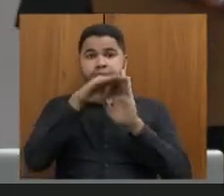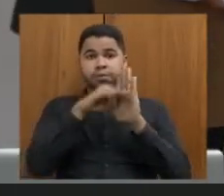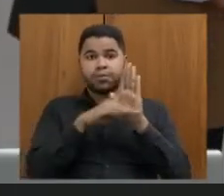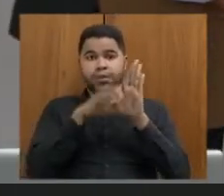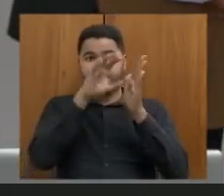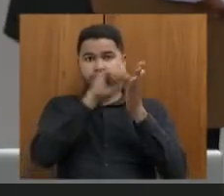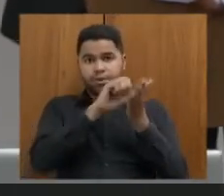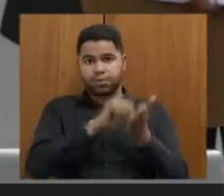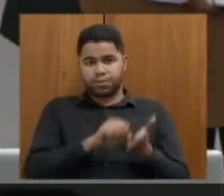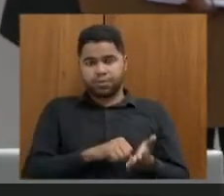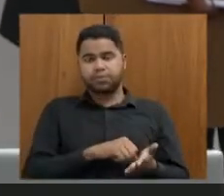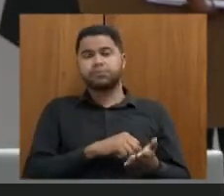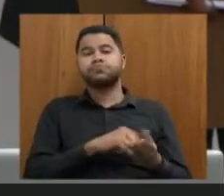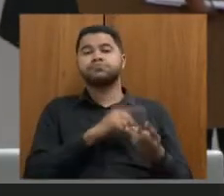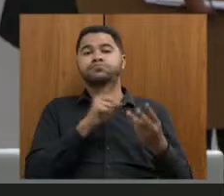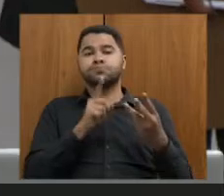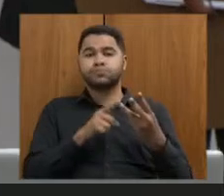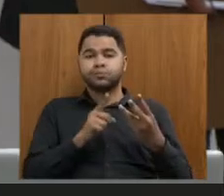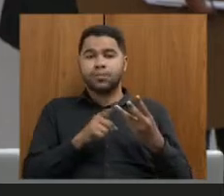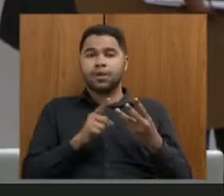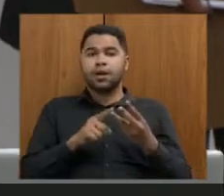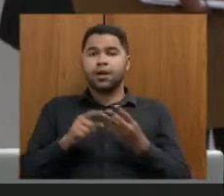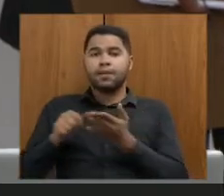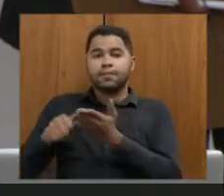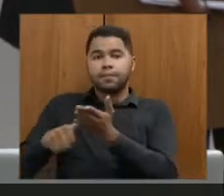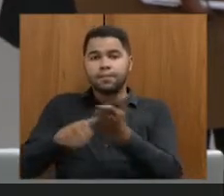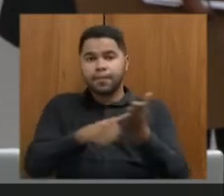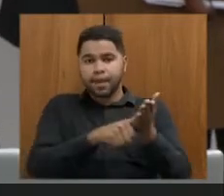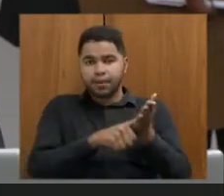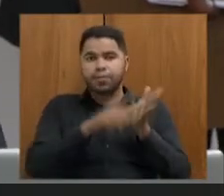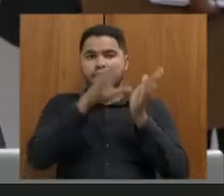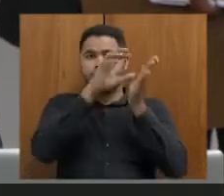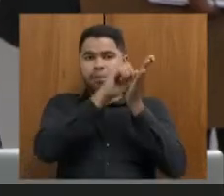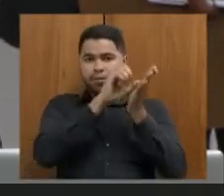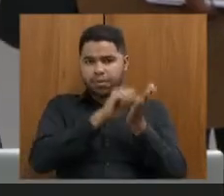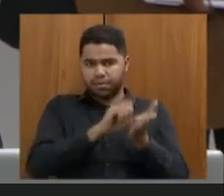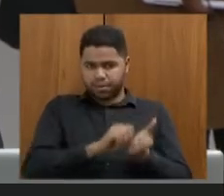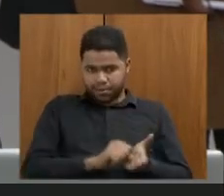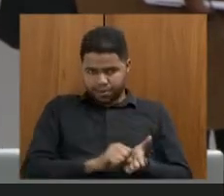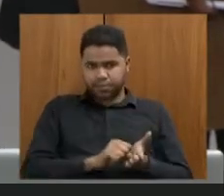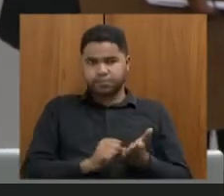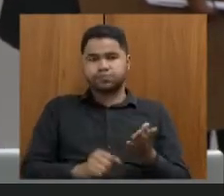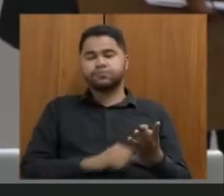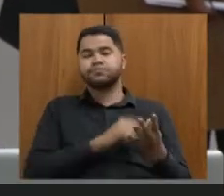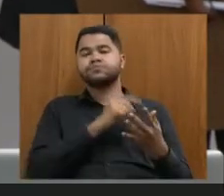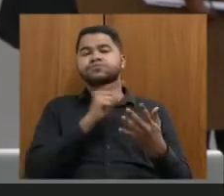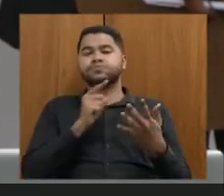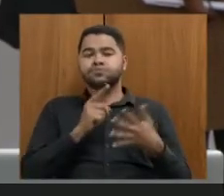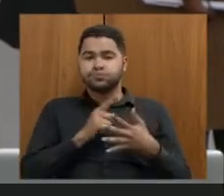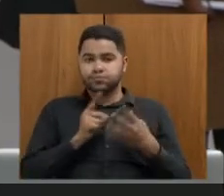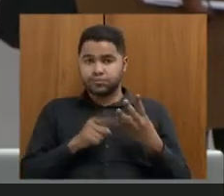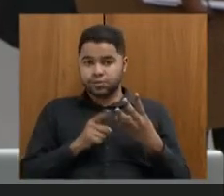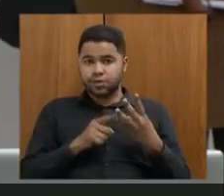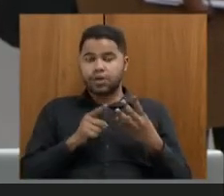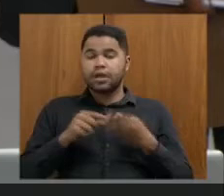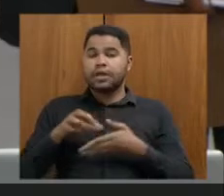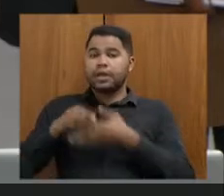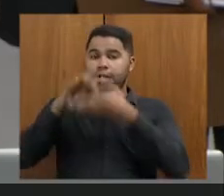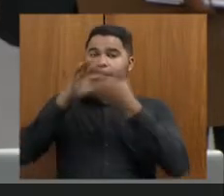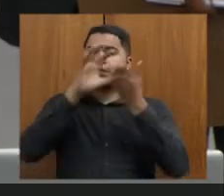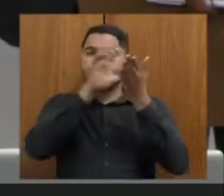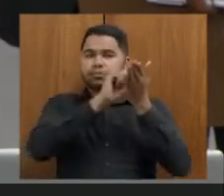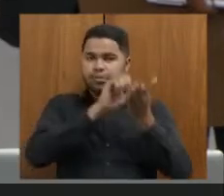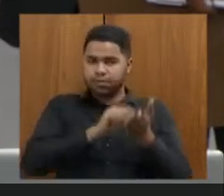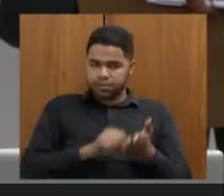inscrição terceiro membros das comissões participantes por ordem de inscrição quarto líderes por